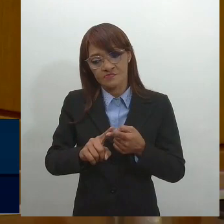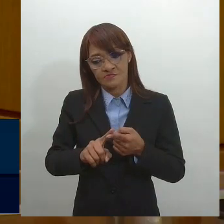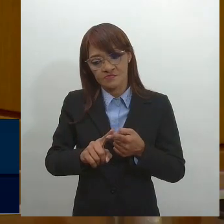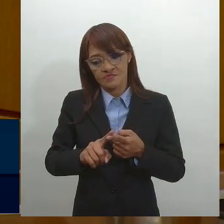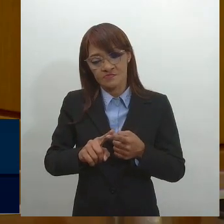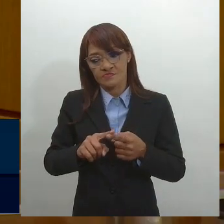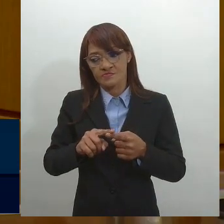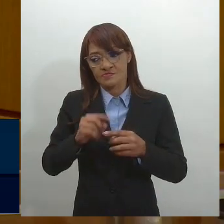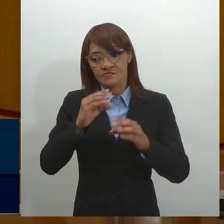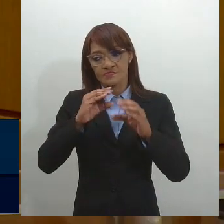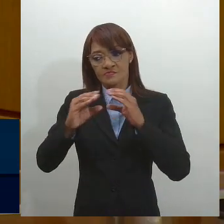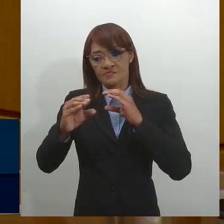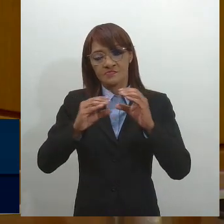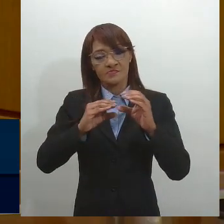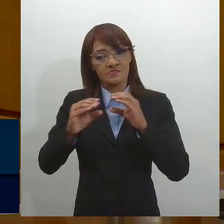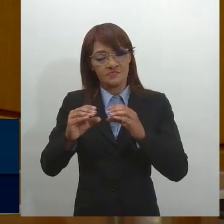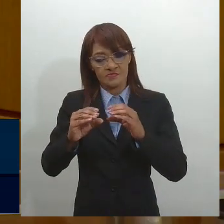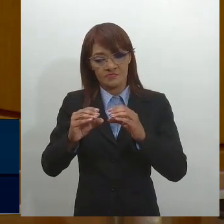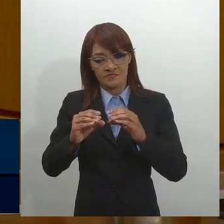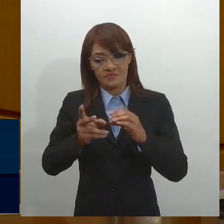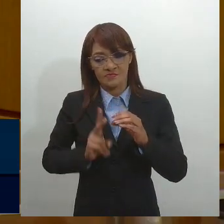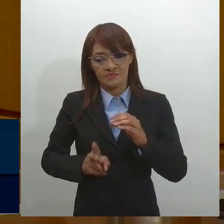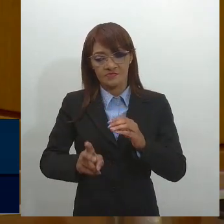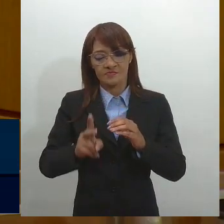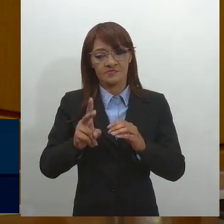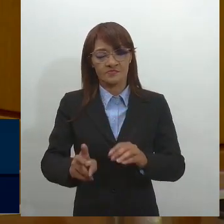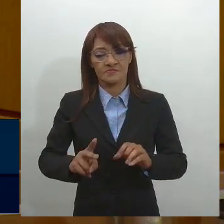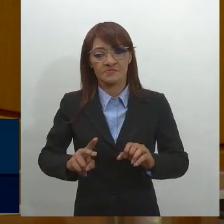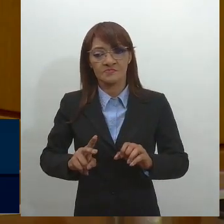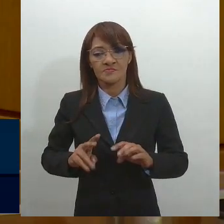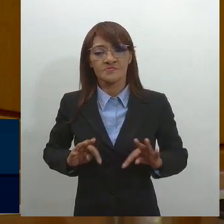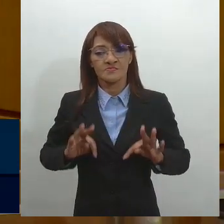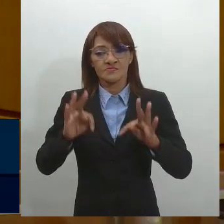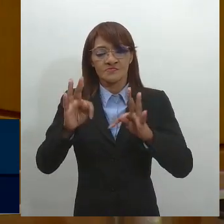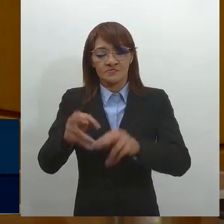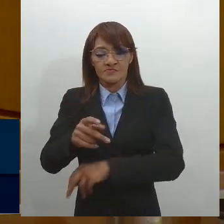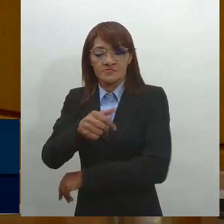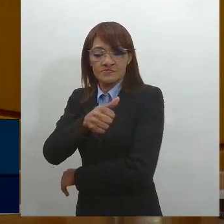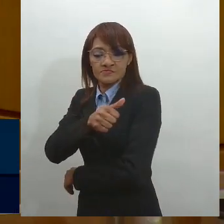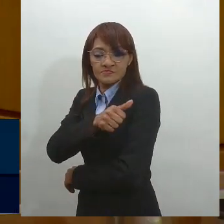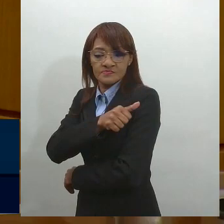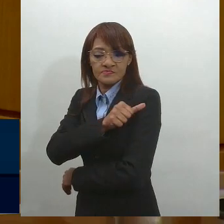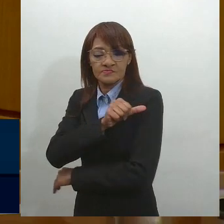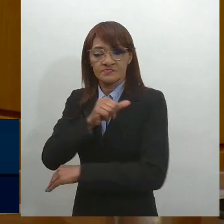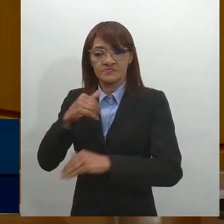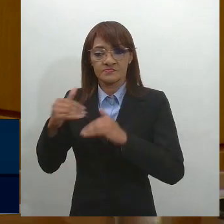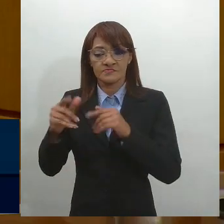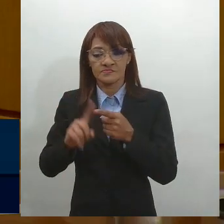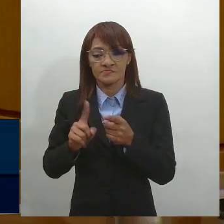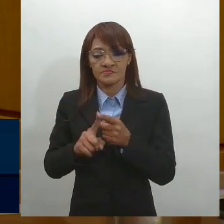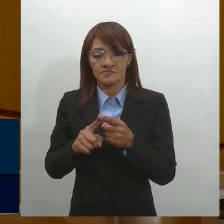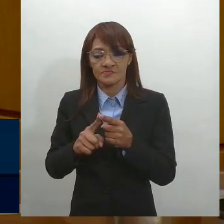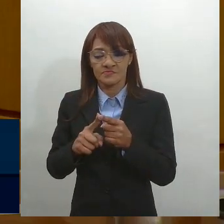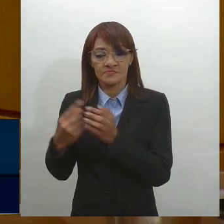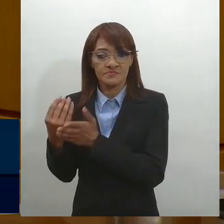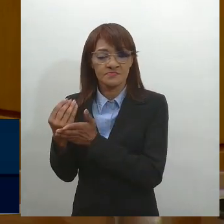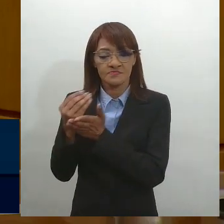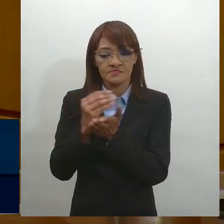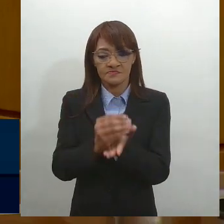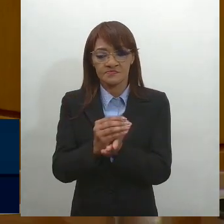populares e movimentos estudantis sobre a aplicação dos recursos orçamentários e